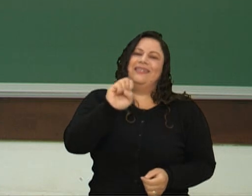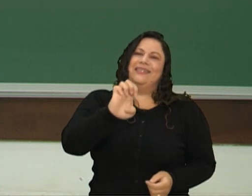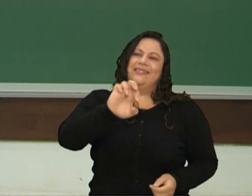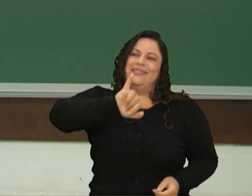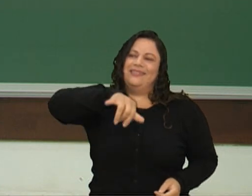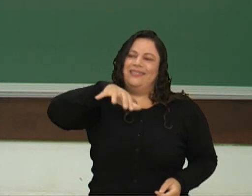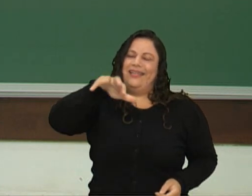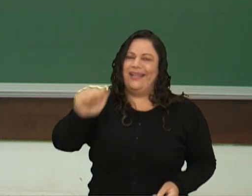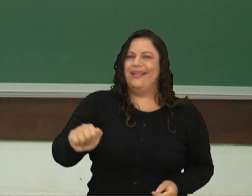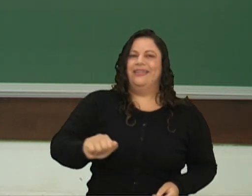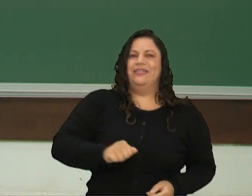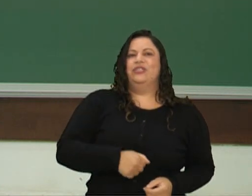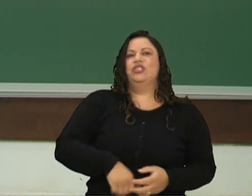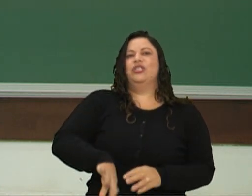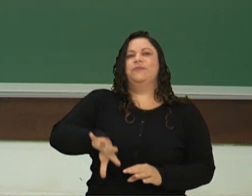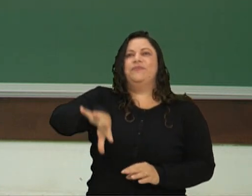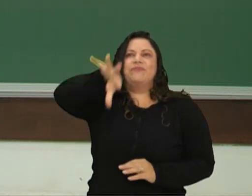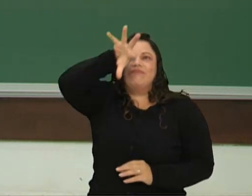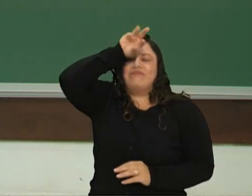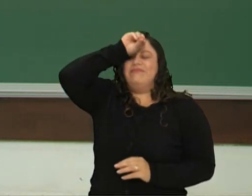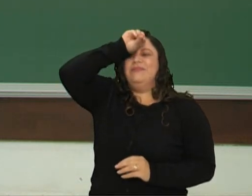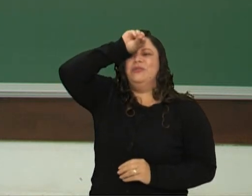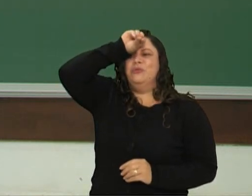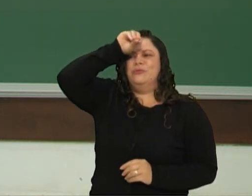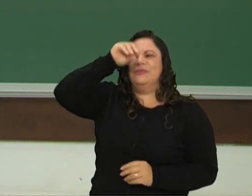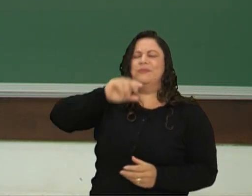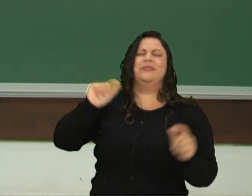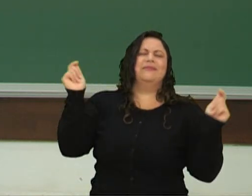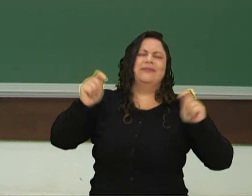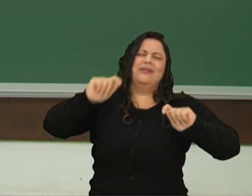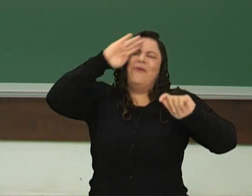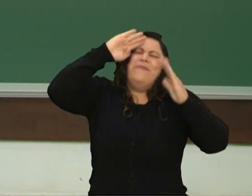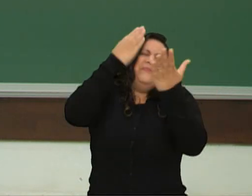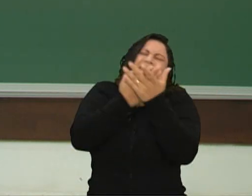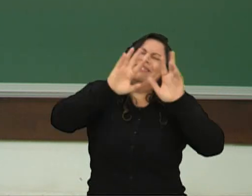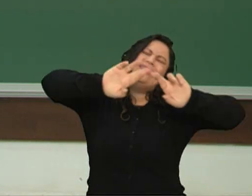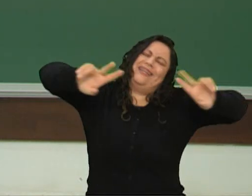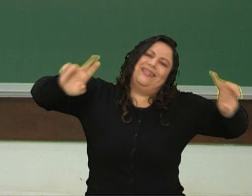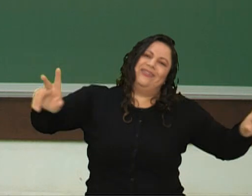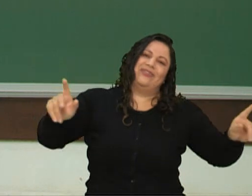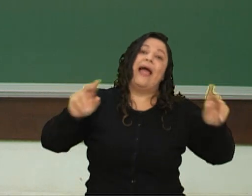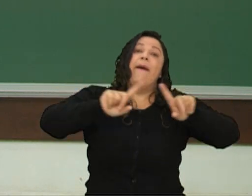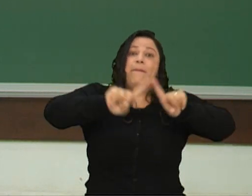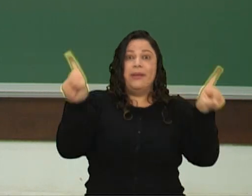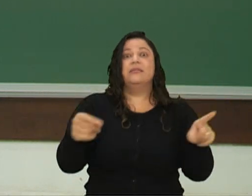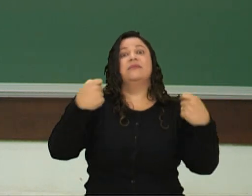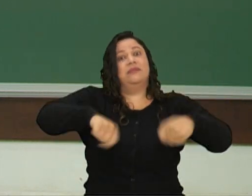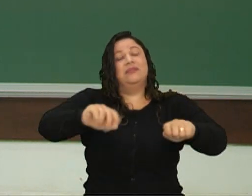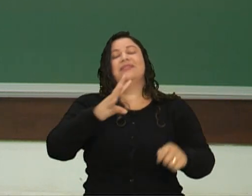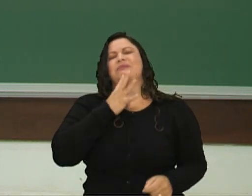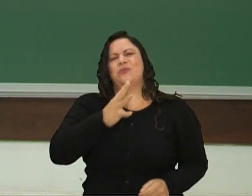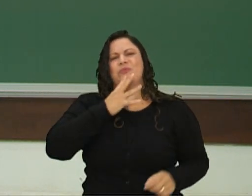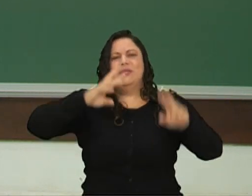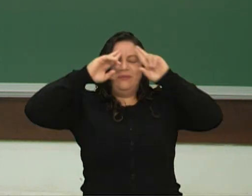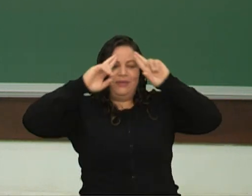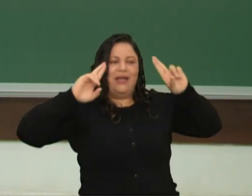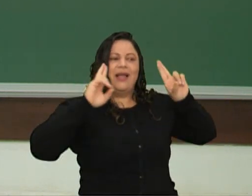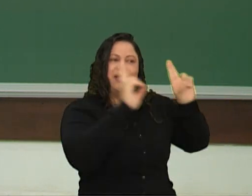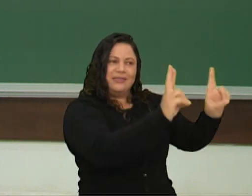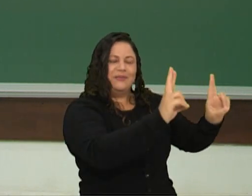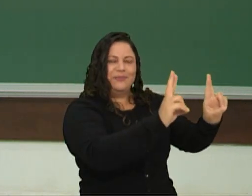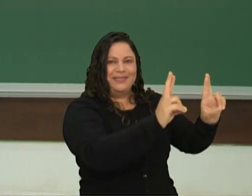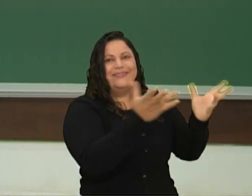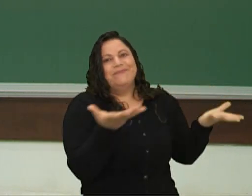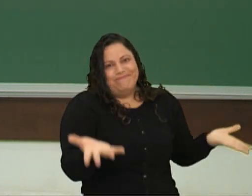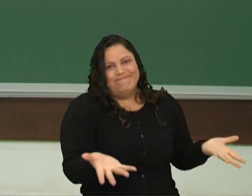precisa acreditar no que o outro acredita. Porém, tem que conhecer para respeitar. Isso é o exercício da cidadania. E